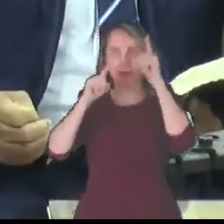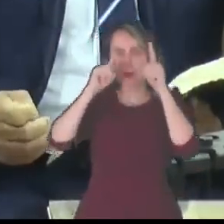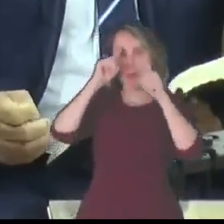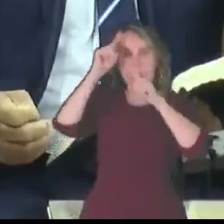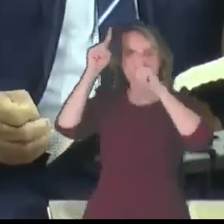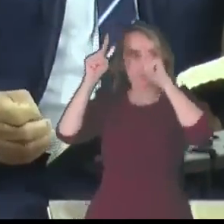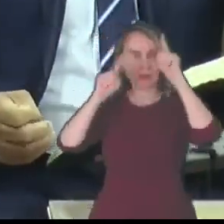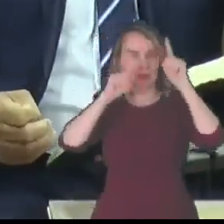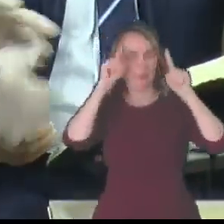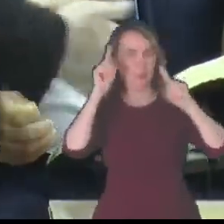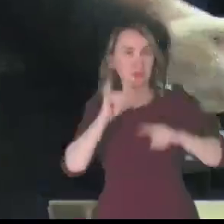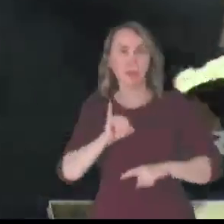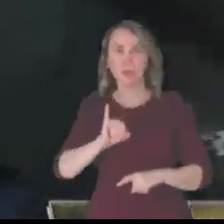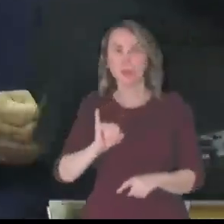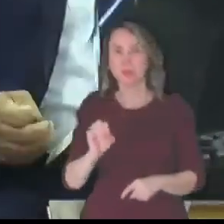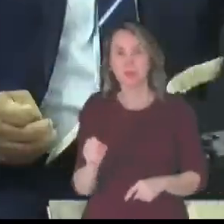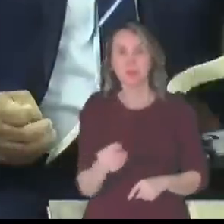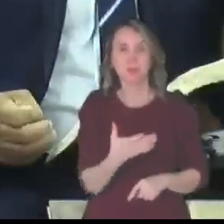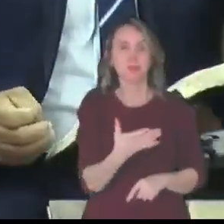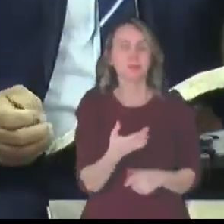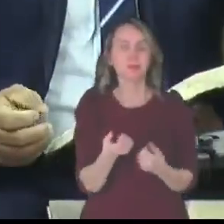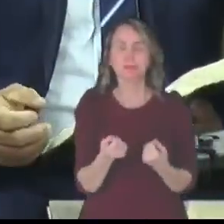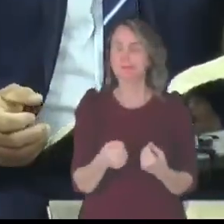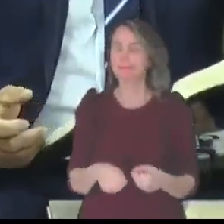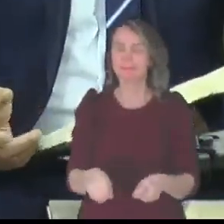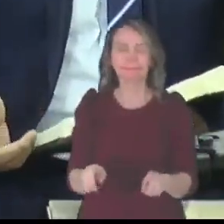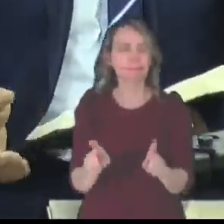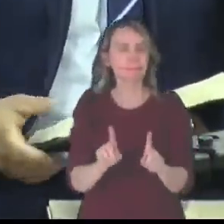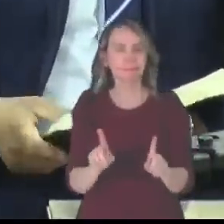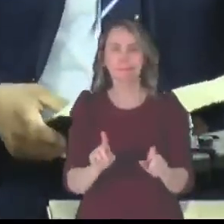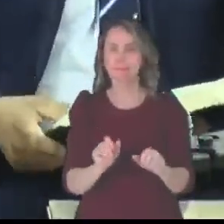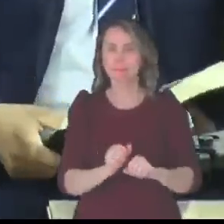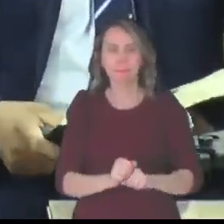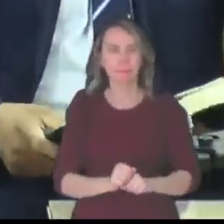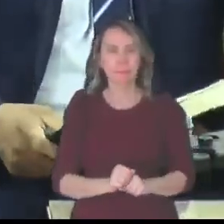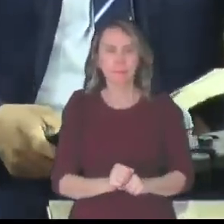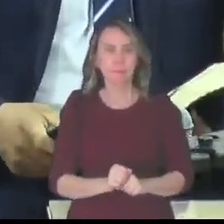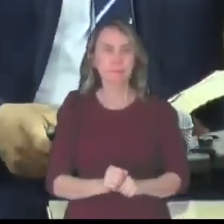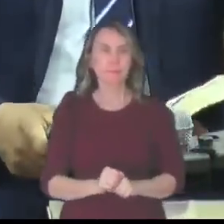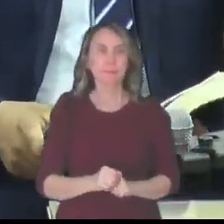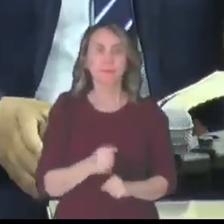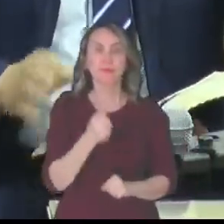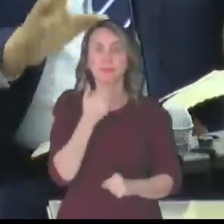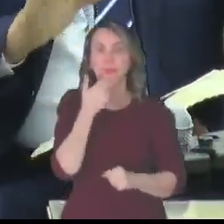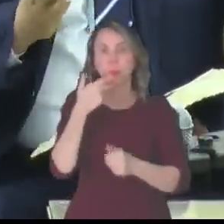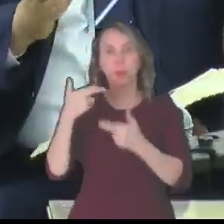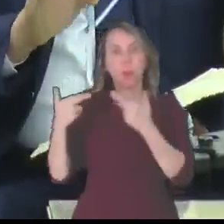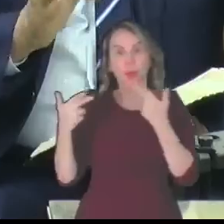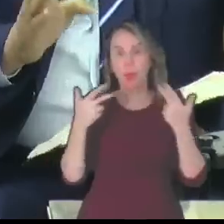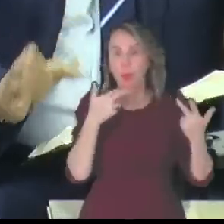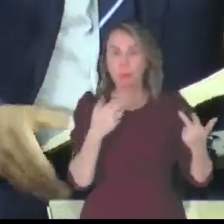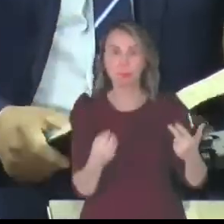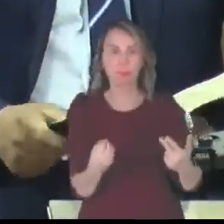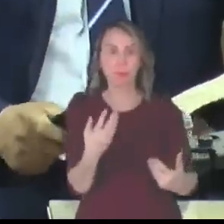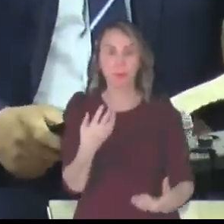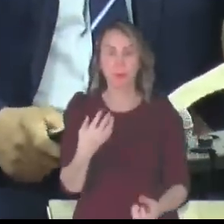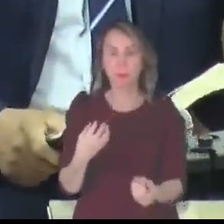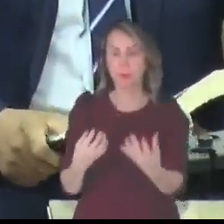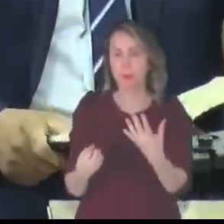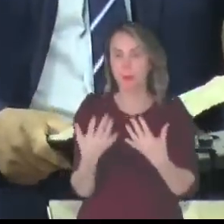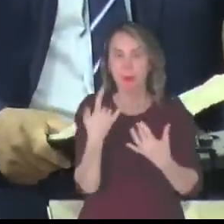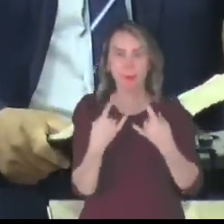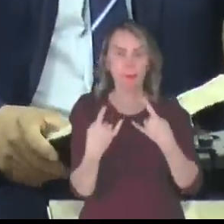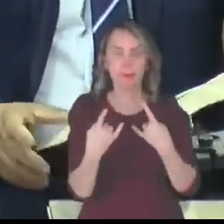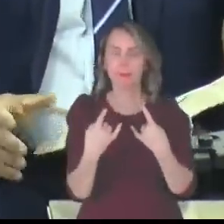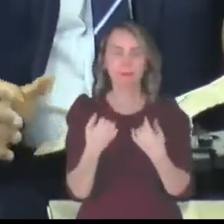de inovações não precisamos de novidades a Bíblia diz